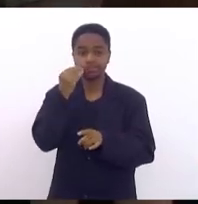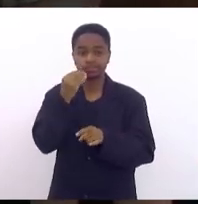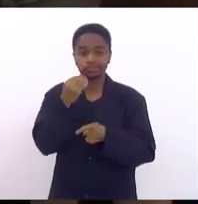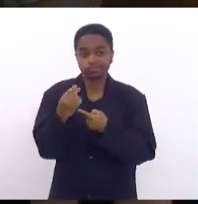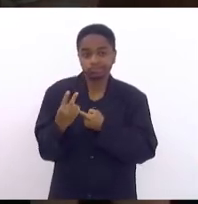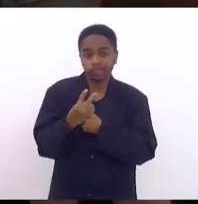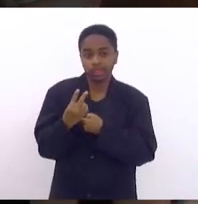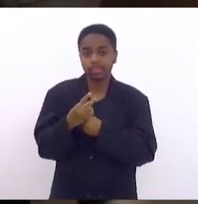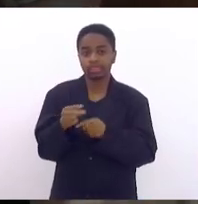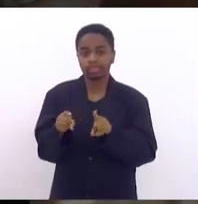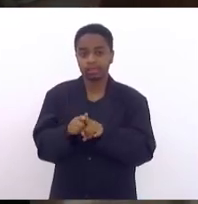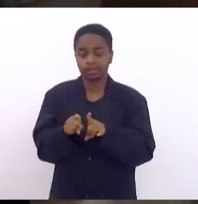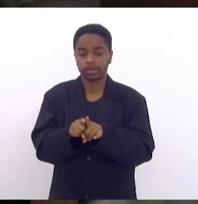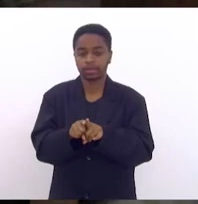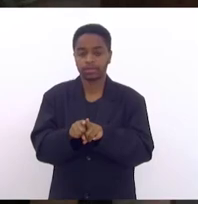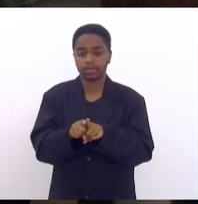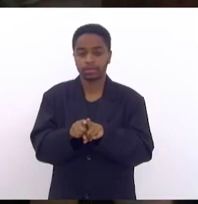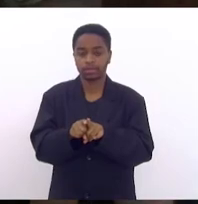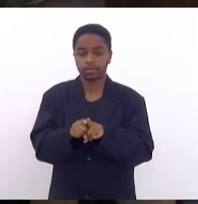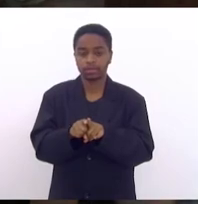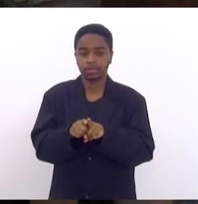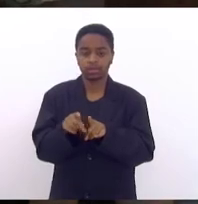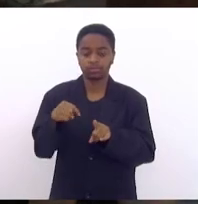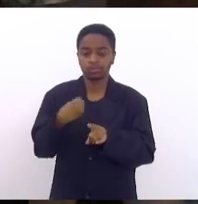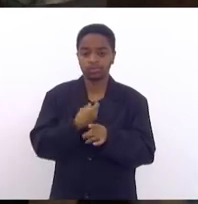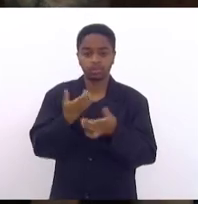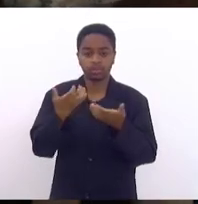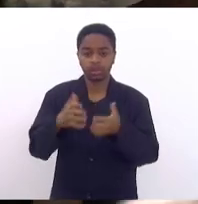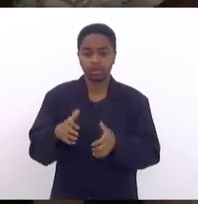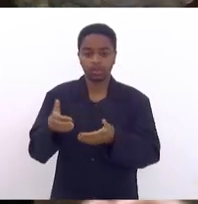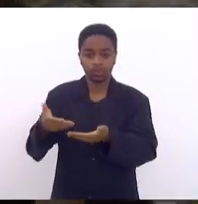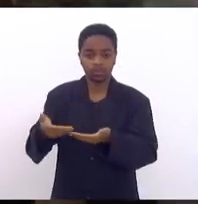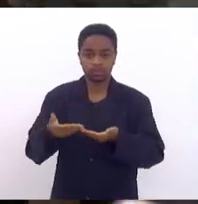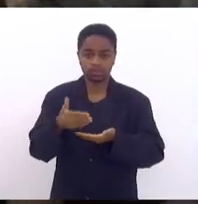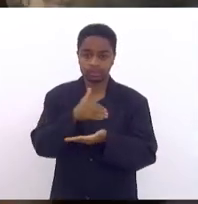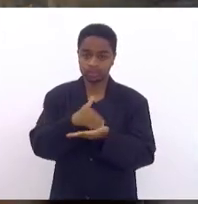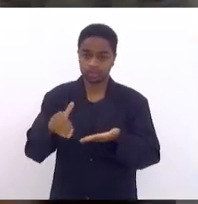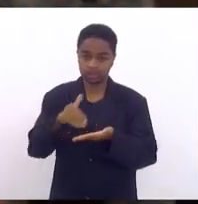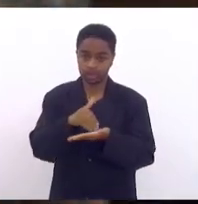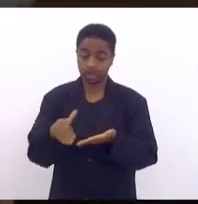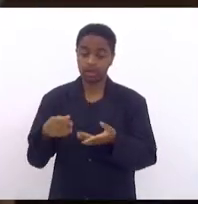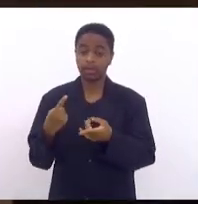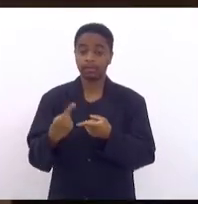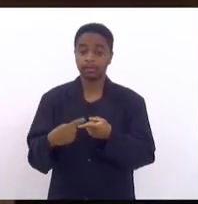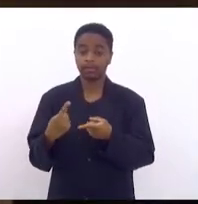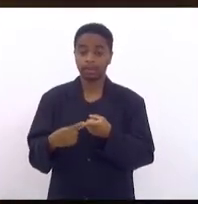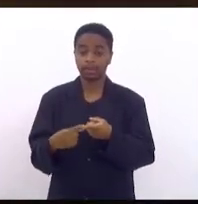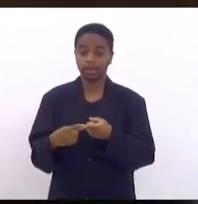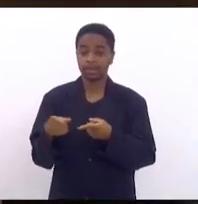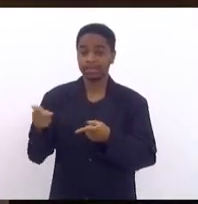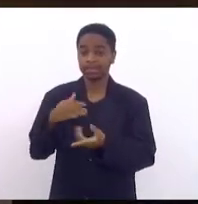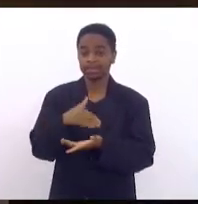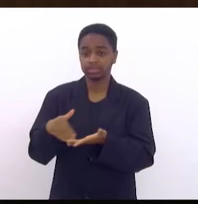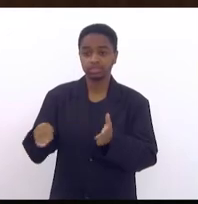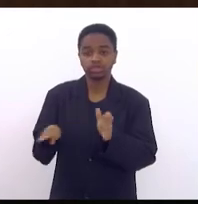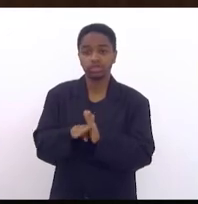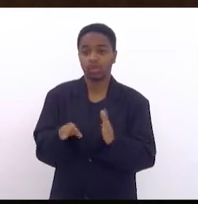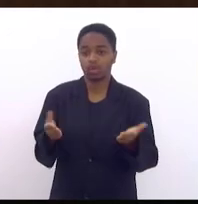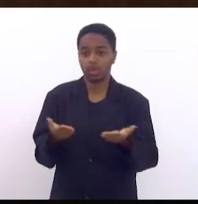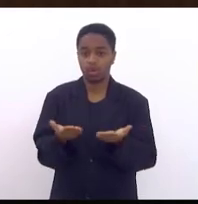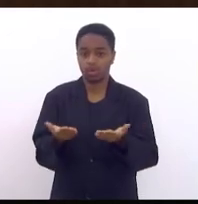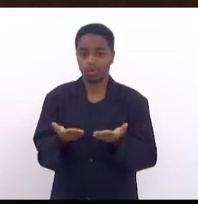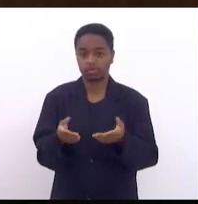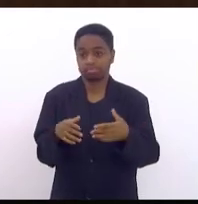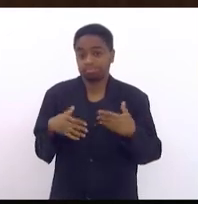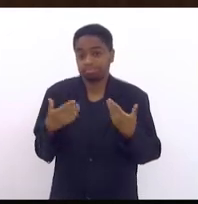que não fosse convocado o secretário, até porque ele está chegando agora.